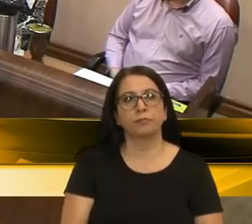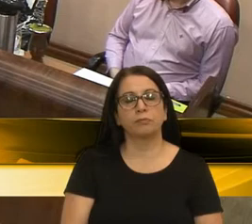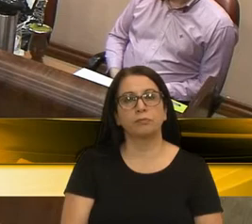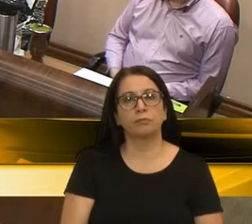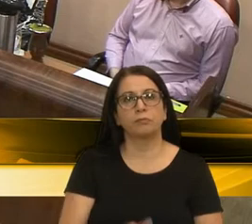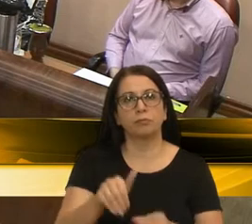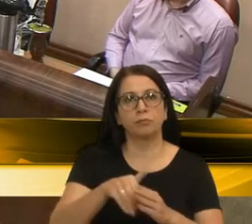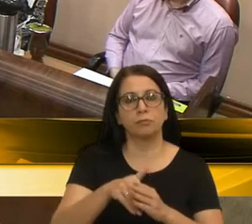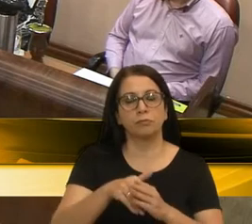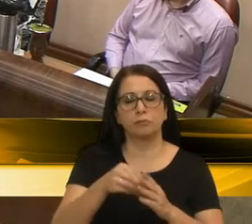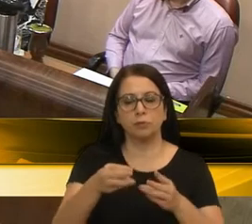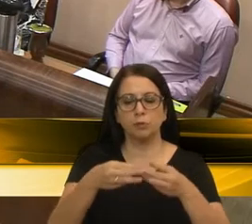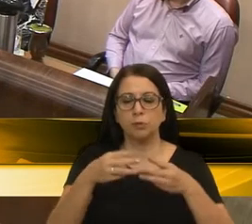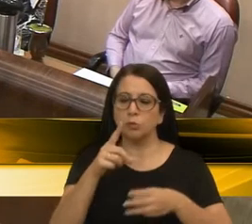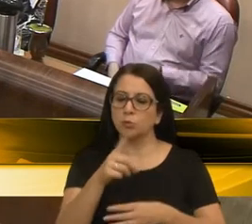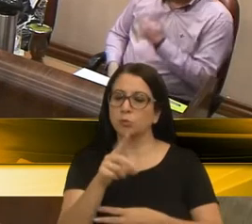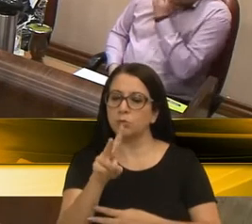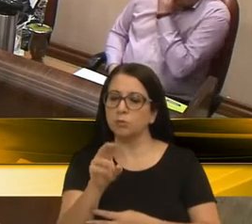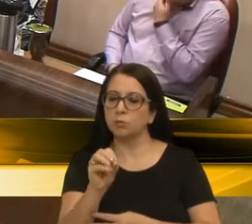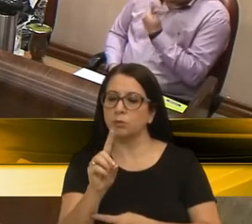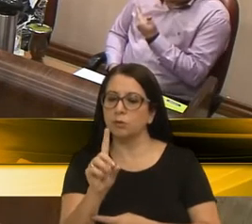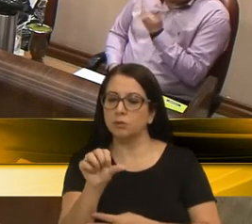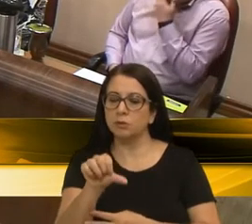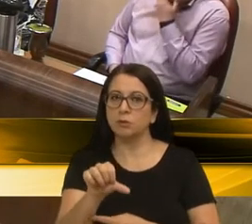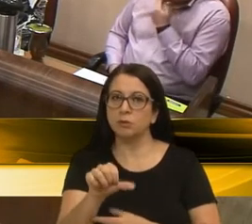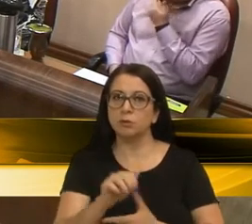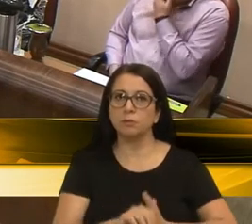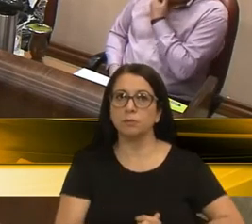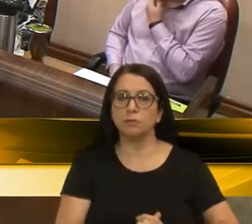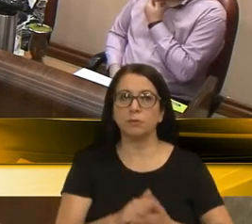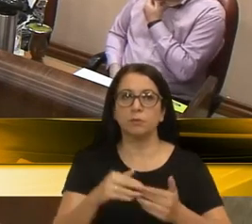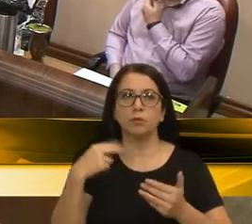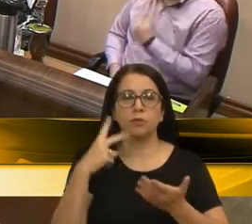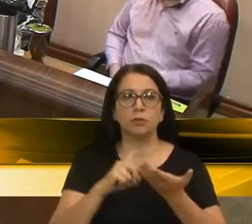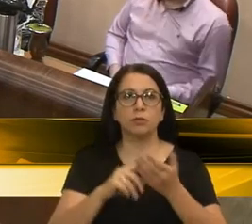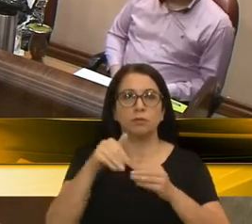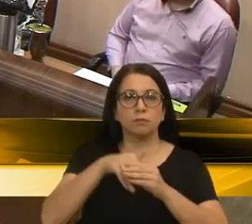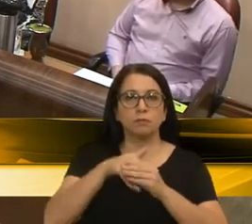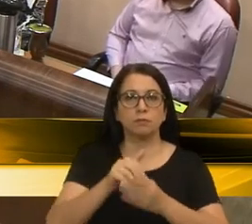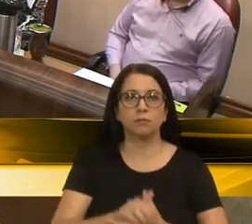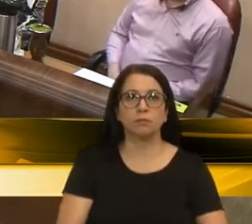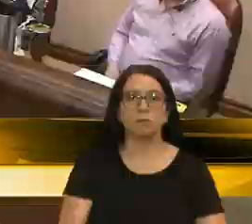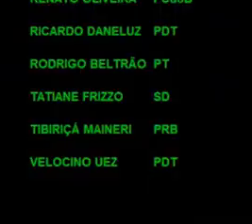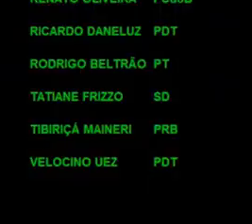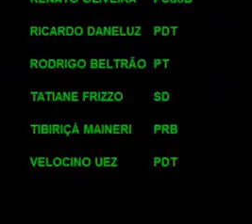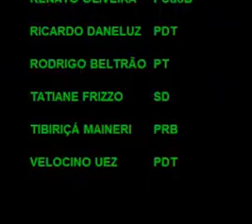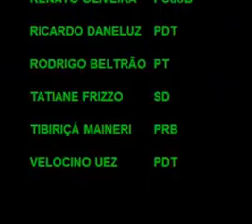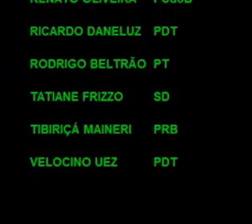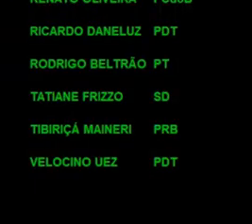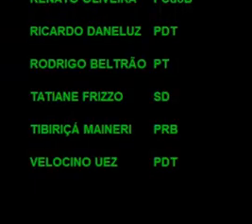Em votação, a moção 1/2019. Solicito aos vereadores que registrem seus votos.